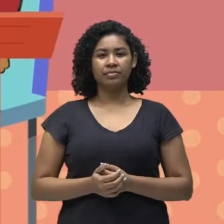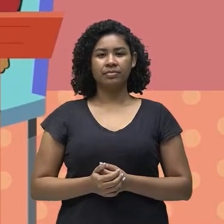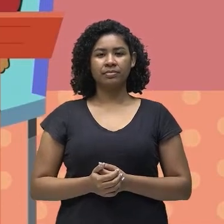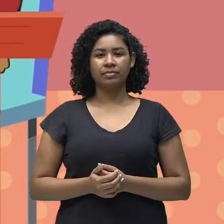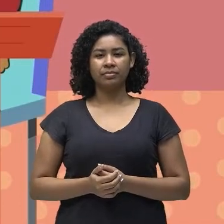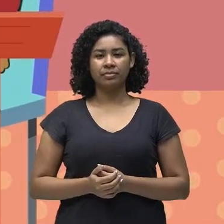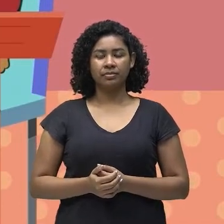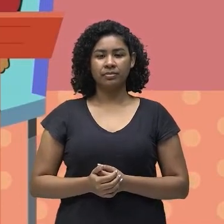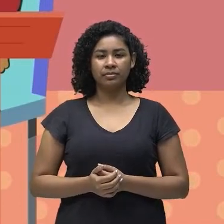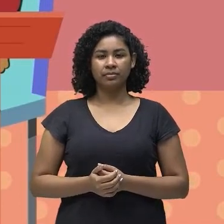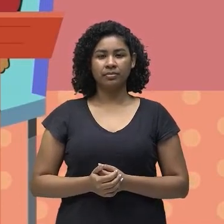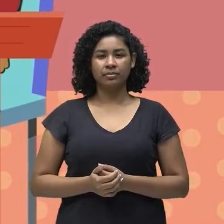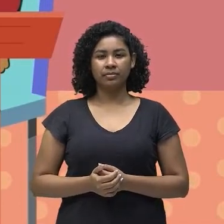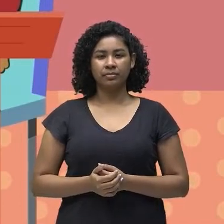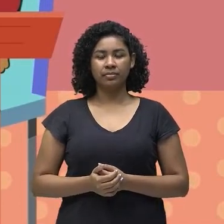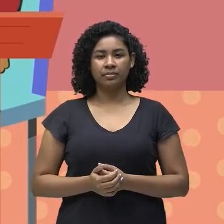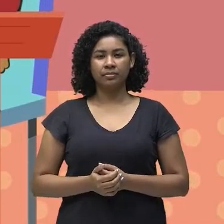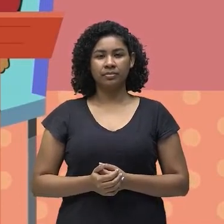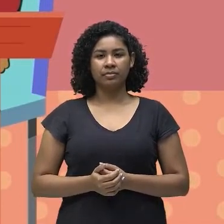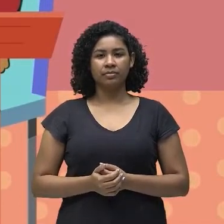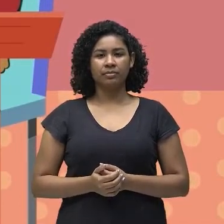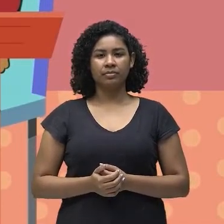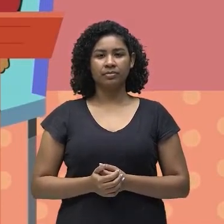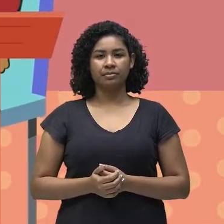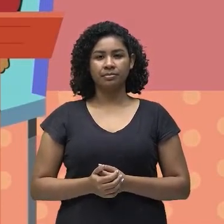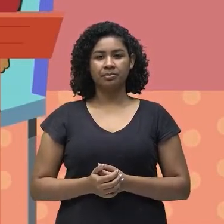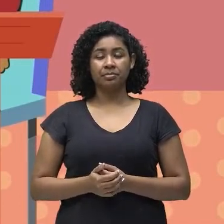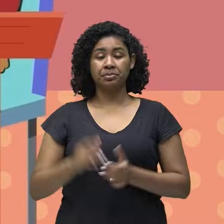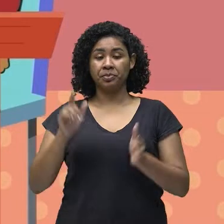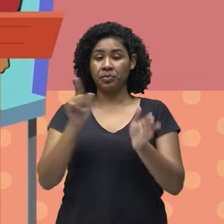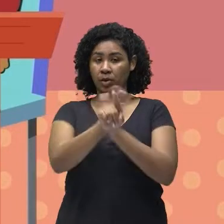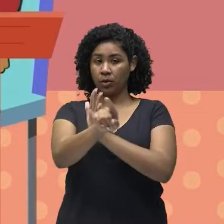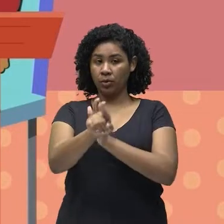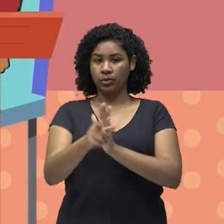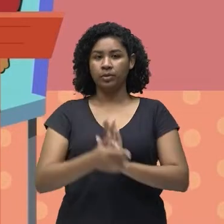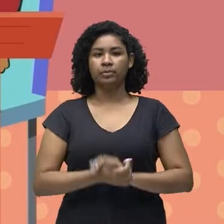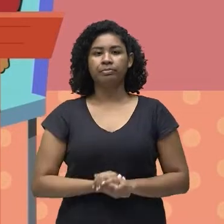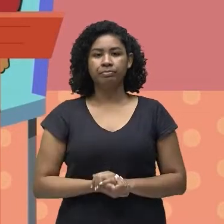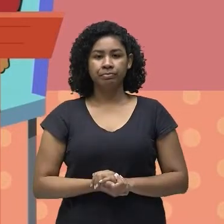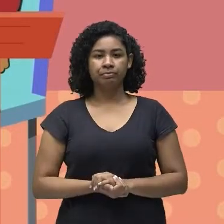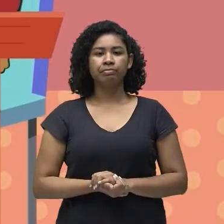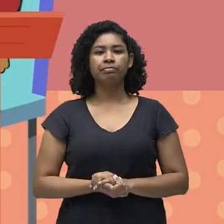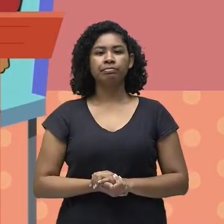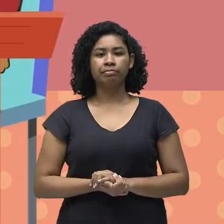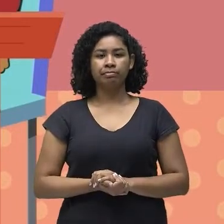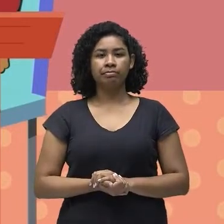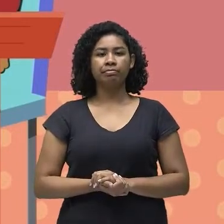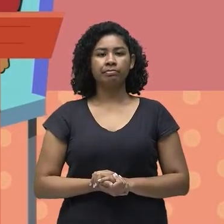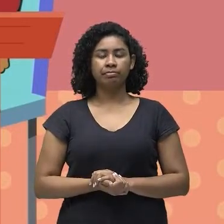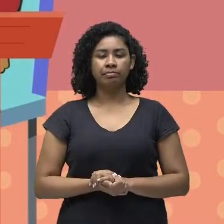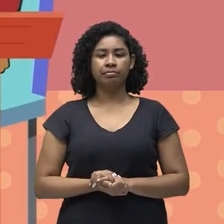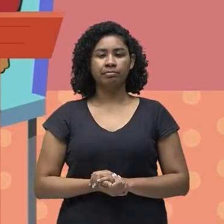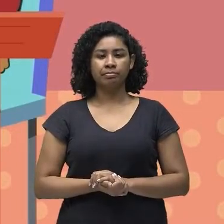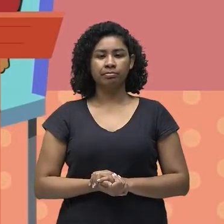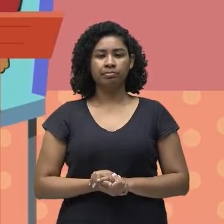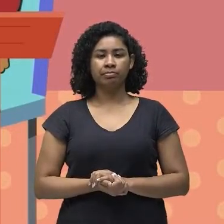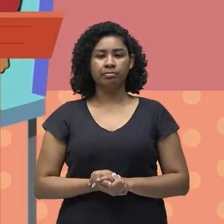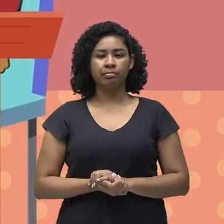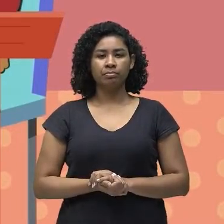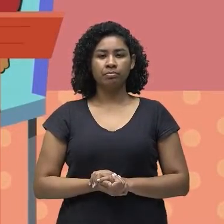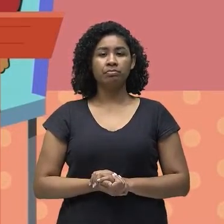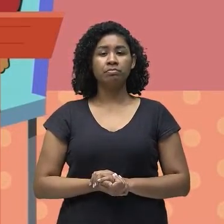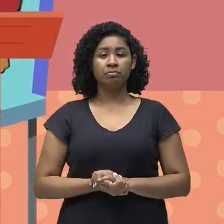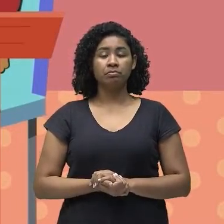doing, doing. Então, a pergunta, o que você estava fazendo nesta hora, no caso é às 10 horas da noite,